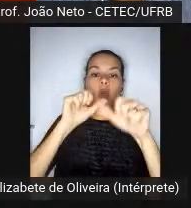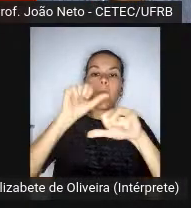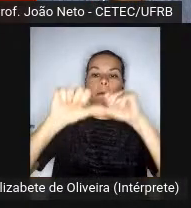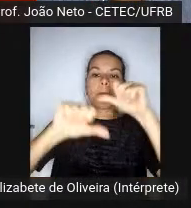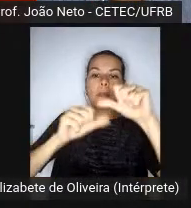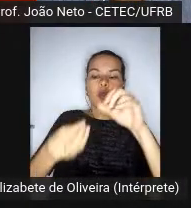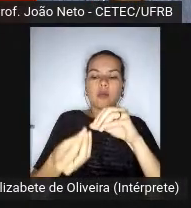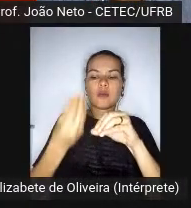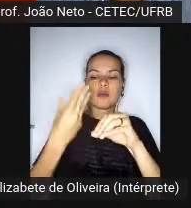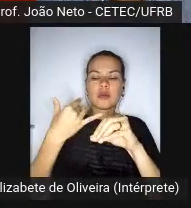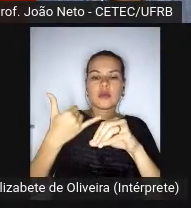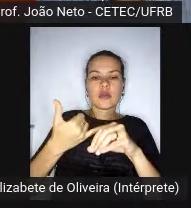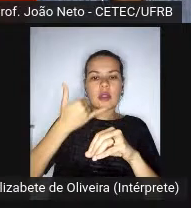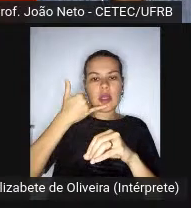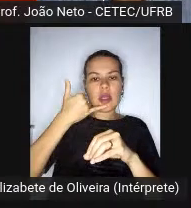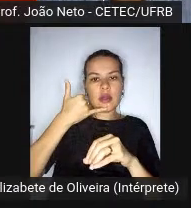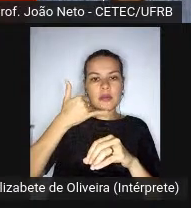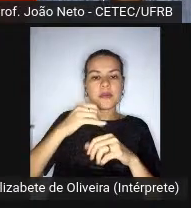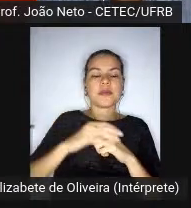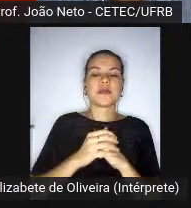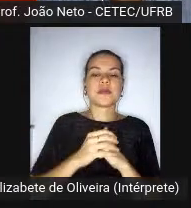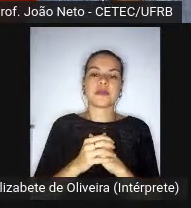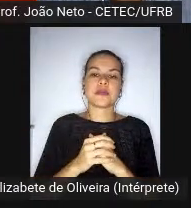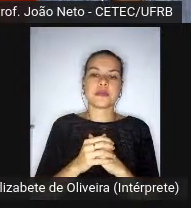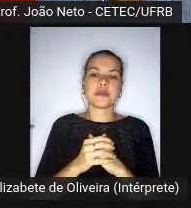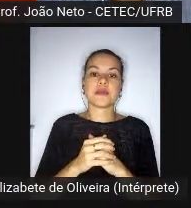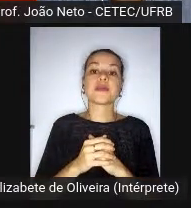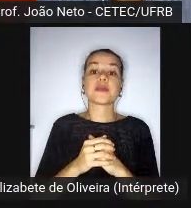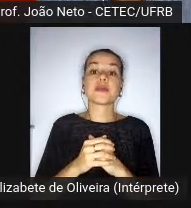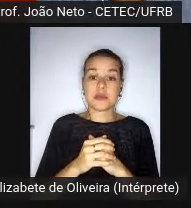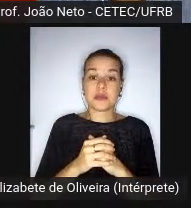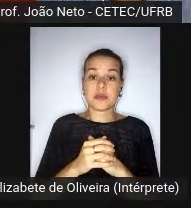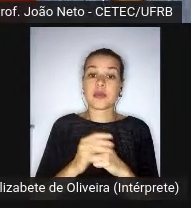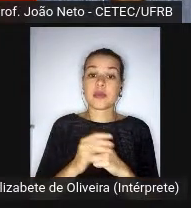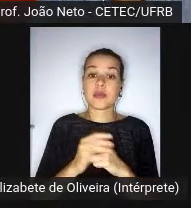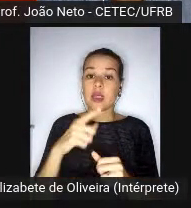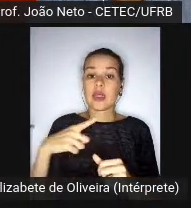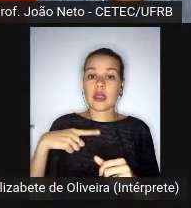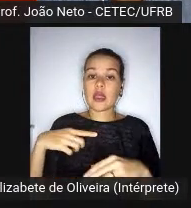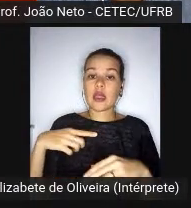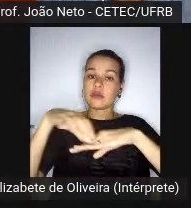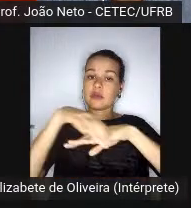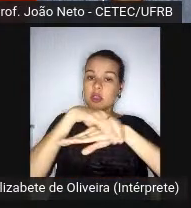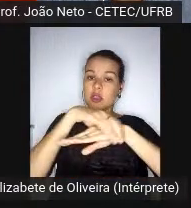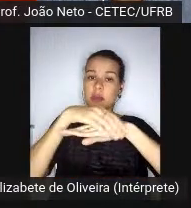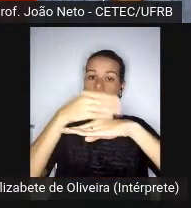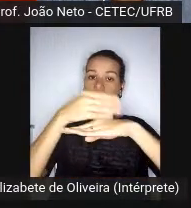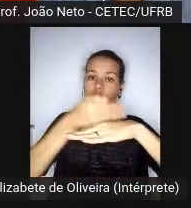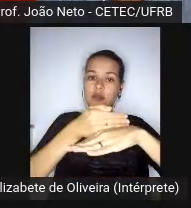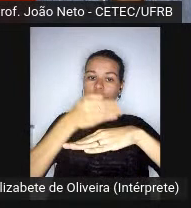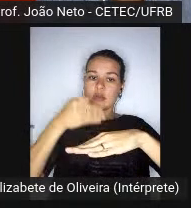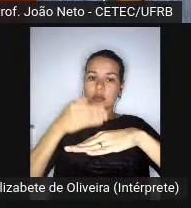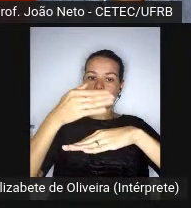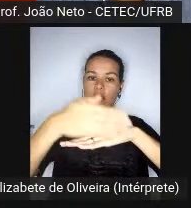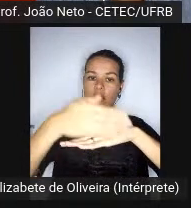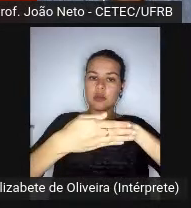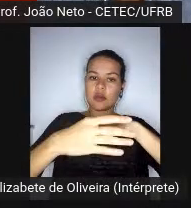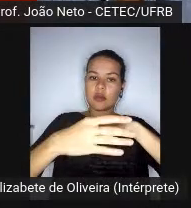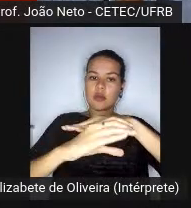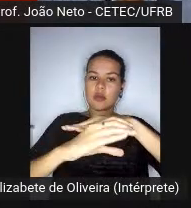a o celular do usuário e Aqui nós temos a o dispositivo instalado né diretamente